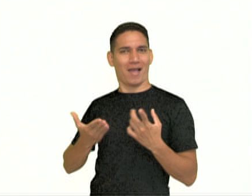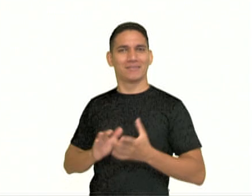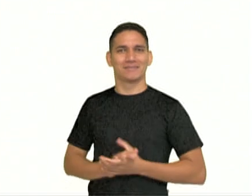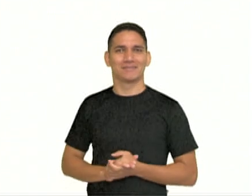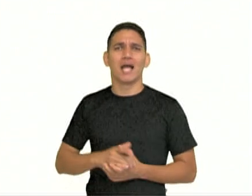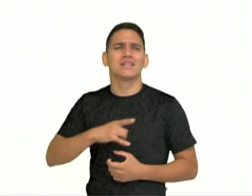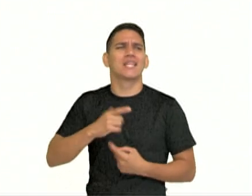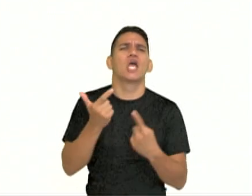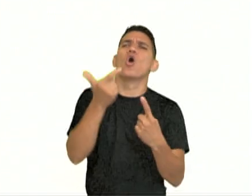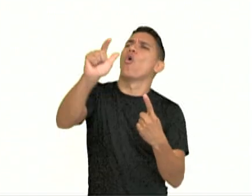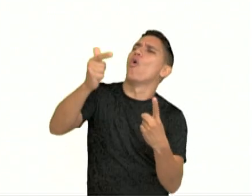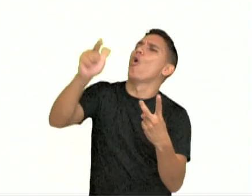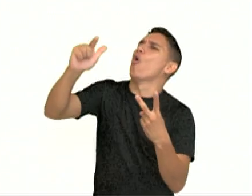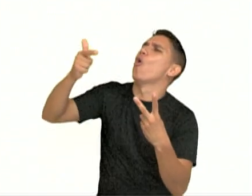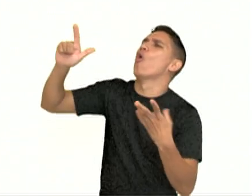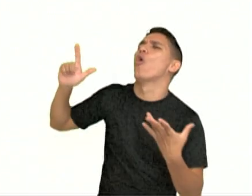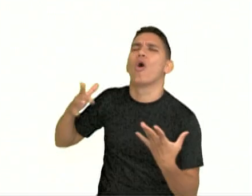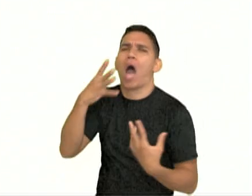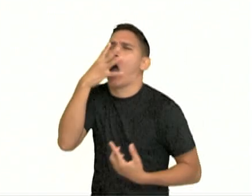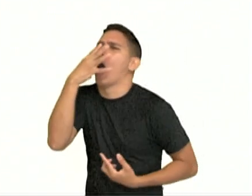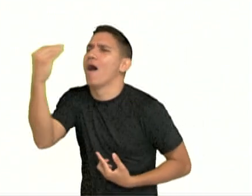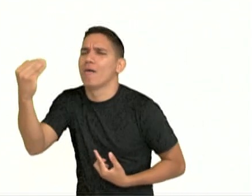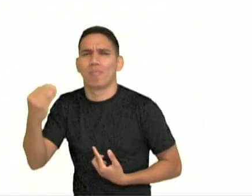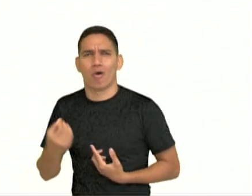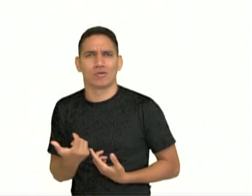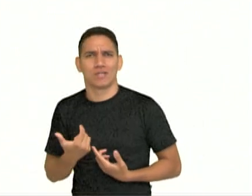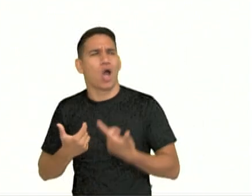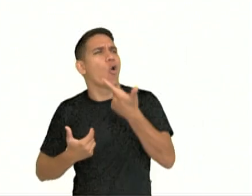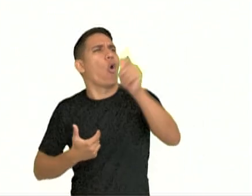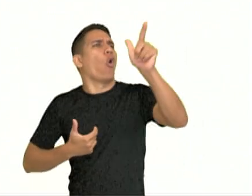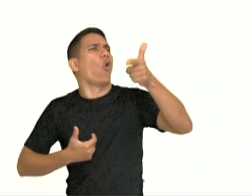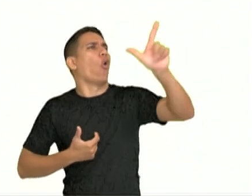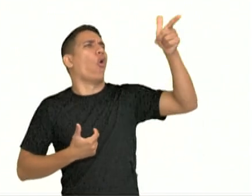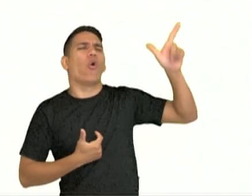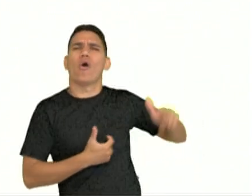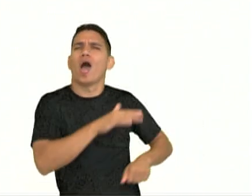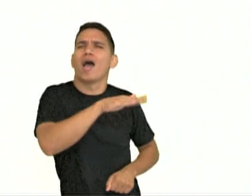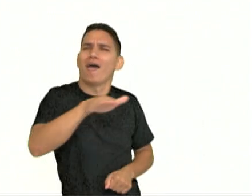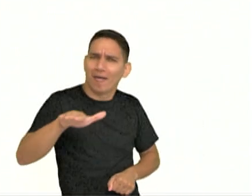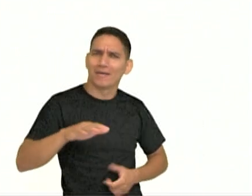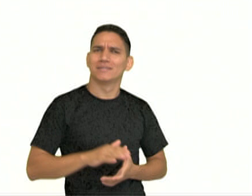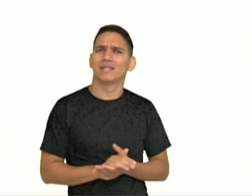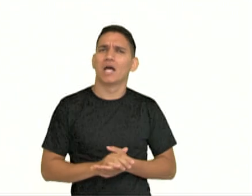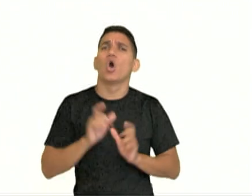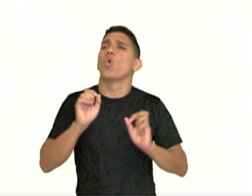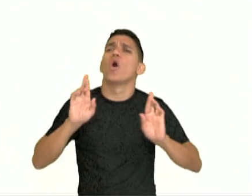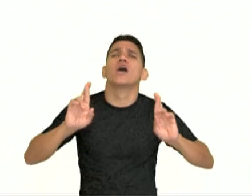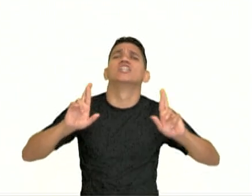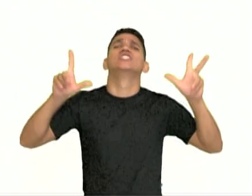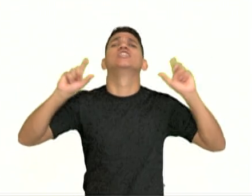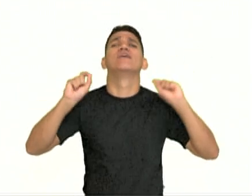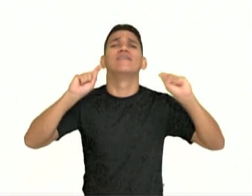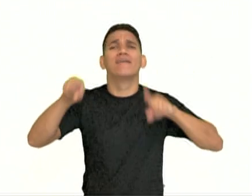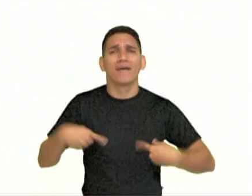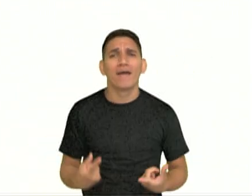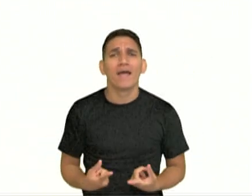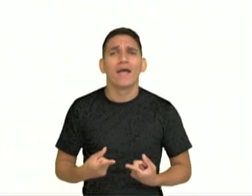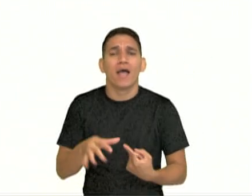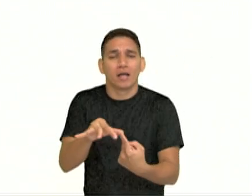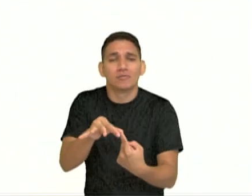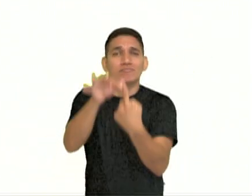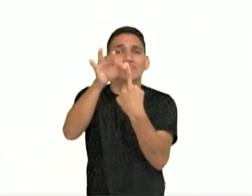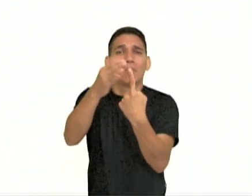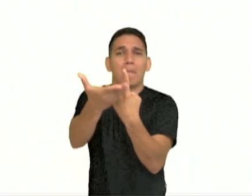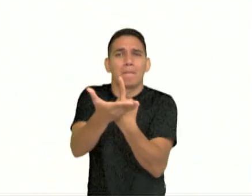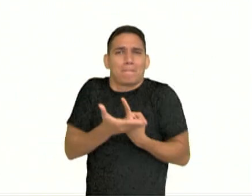100 mil outras raposas e 100 mil outros garotos por aí, né? O que que te diferencia e me torna